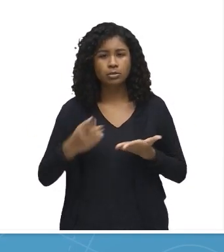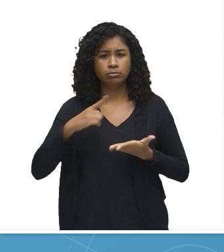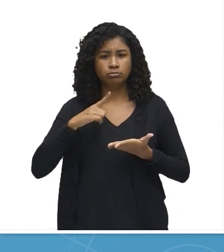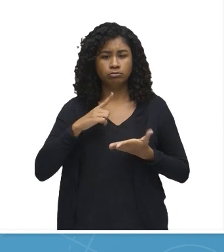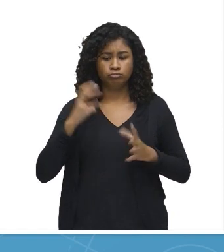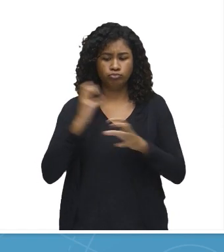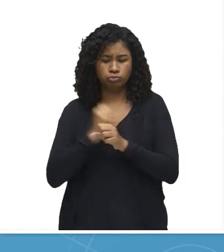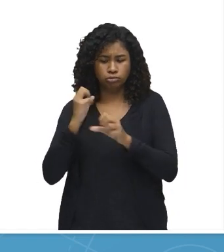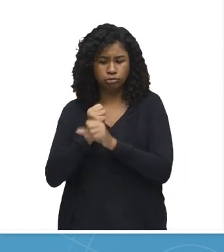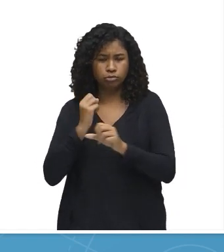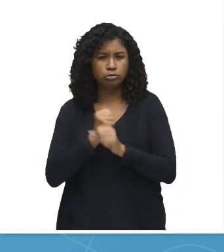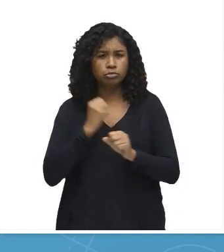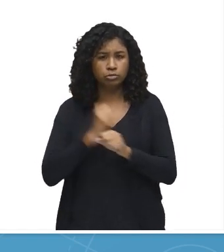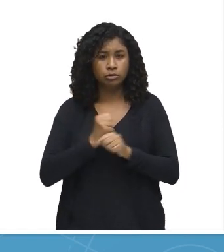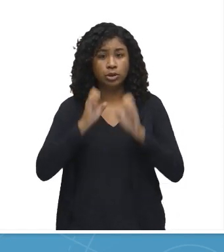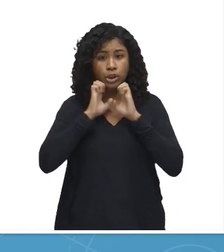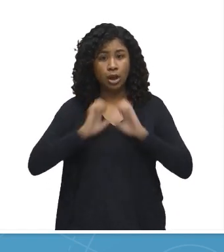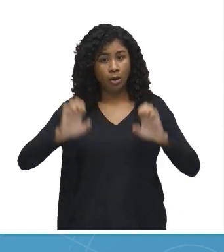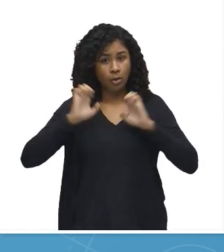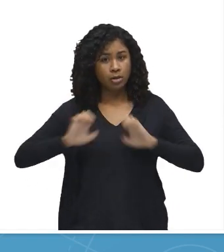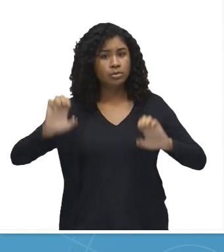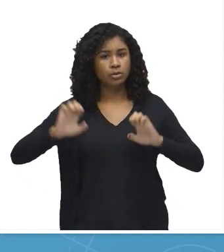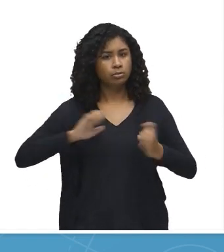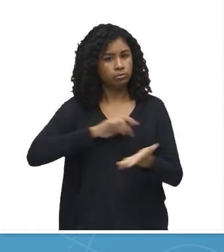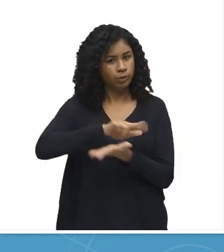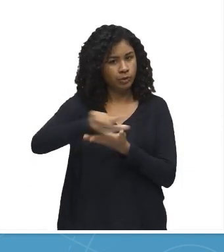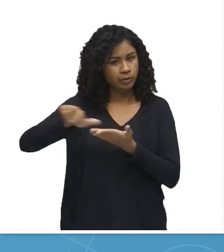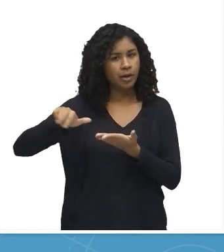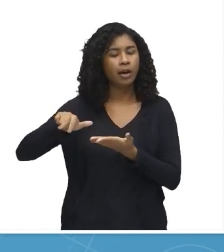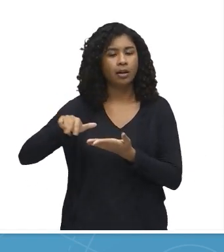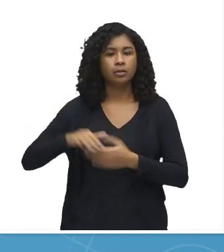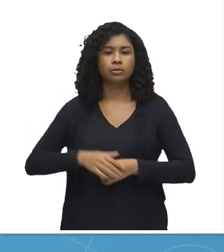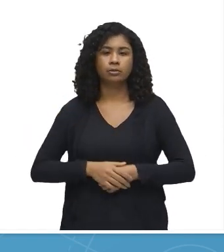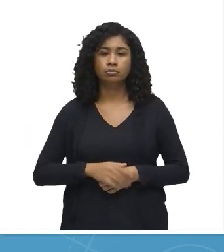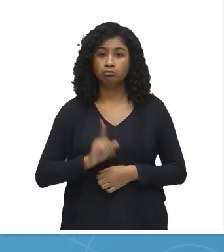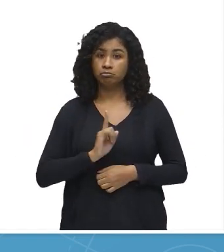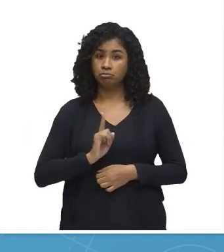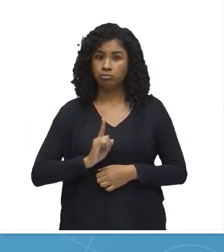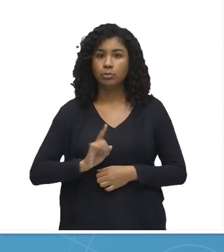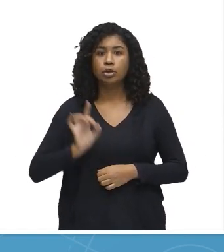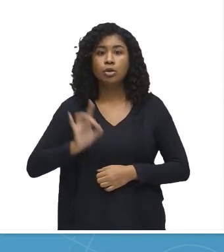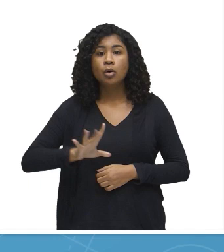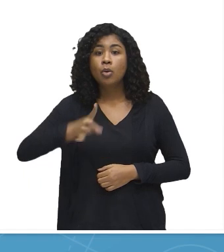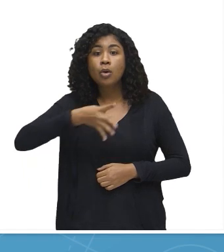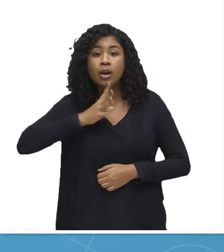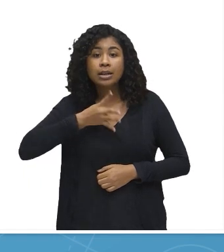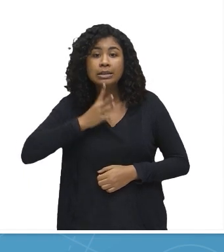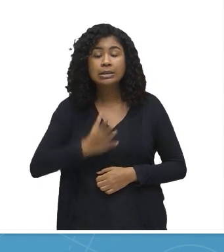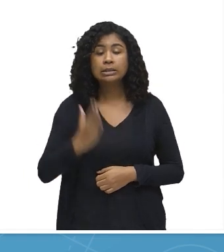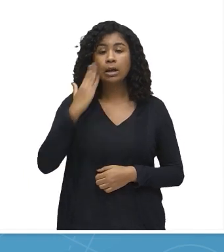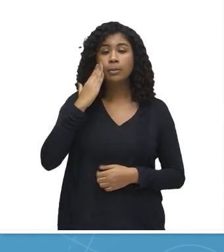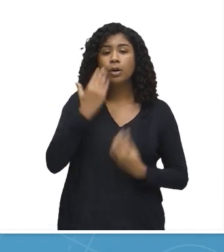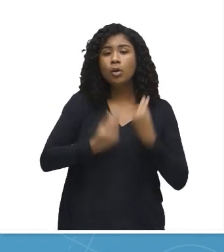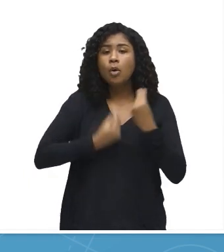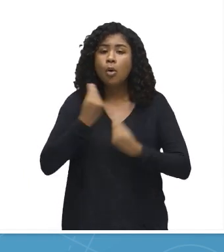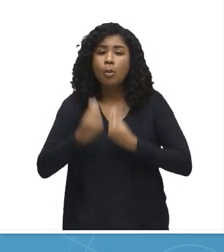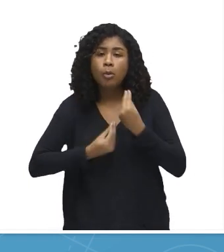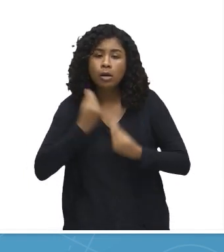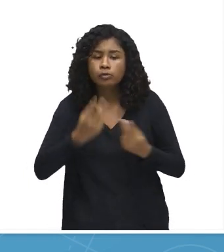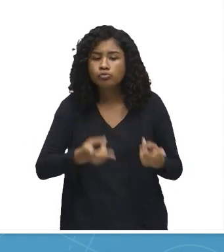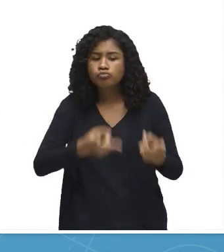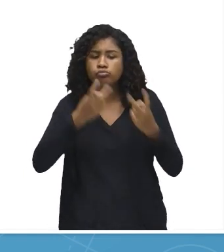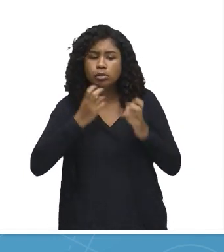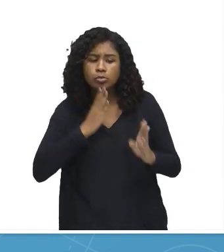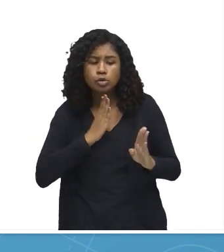equações do segundo grau, tá, pessoal? Nós vamos apenas conhecer as equações, o que é uma equação do segundo grau, como é que a gente faz para